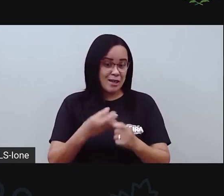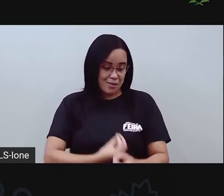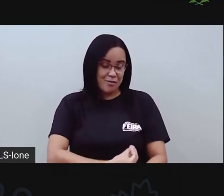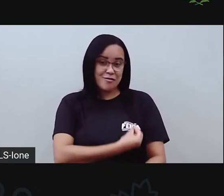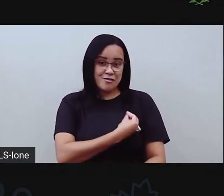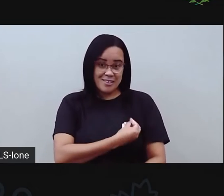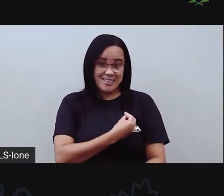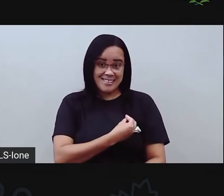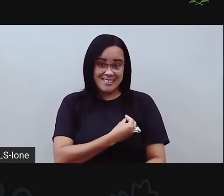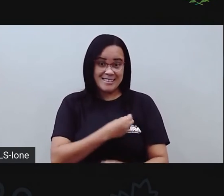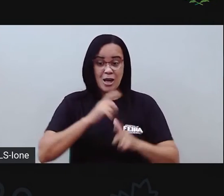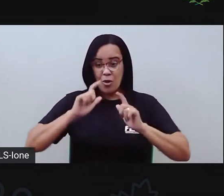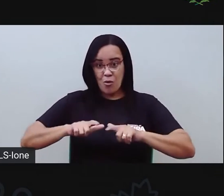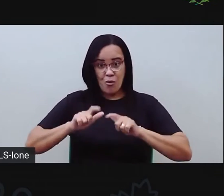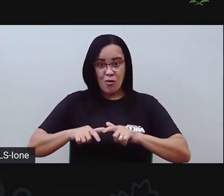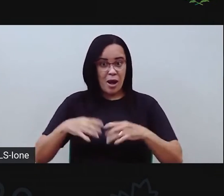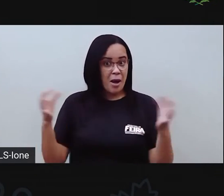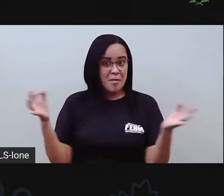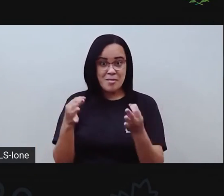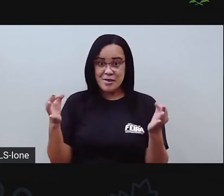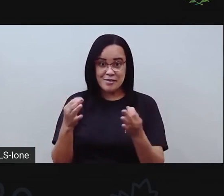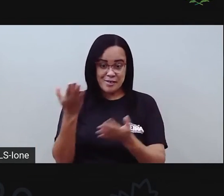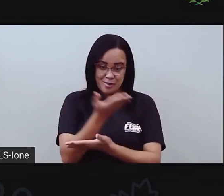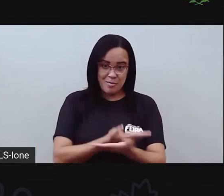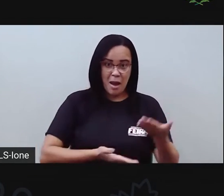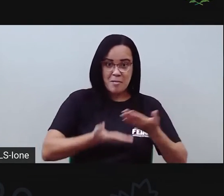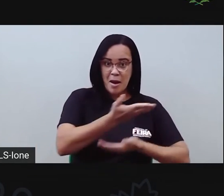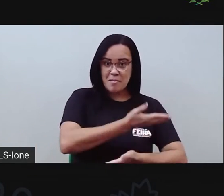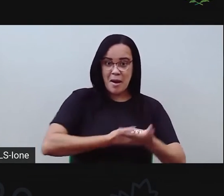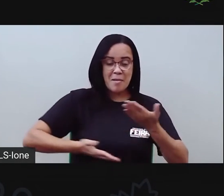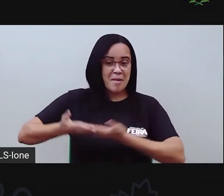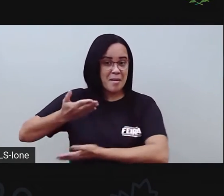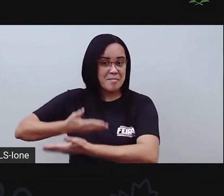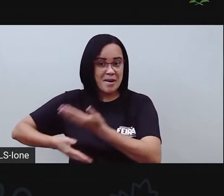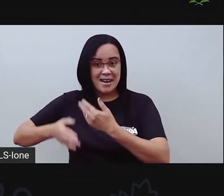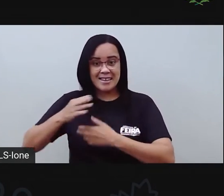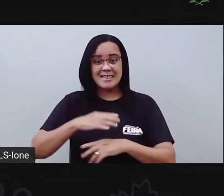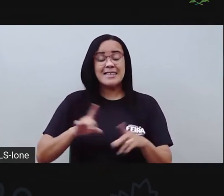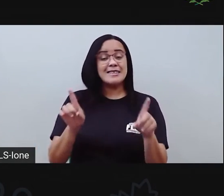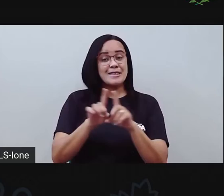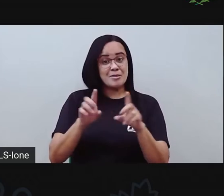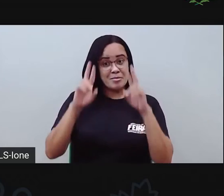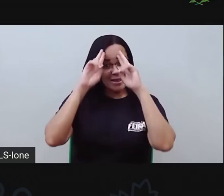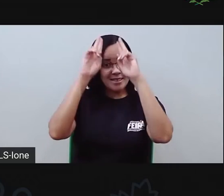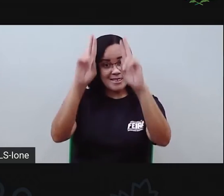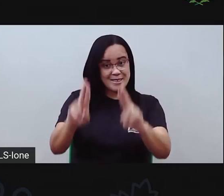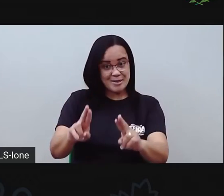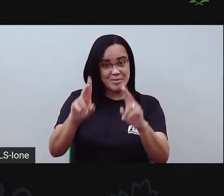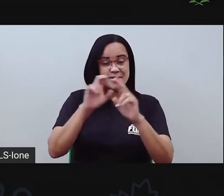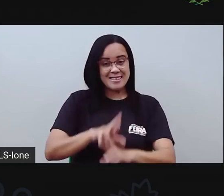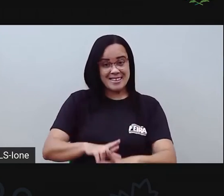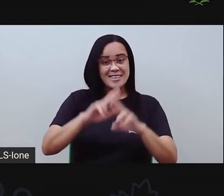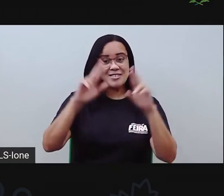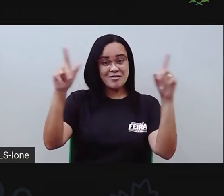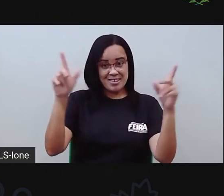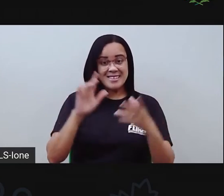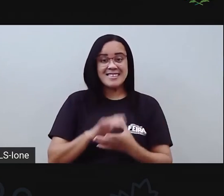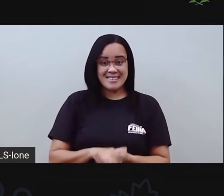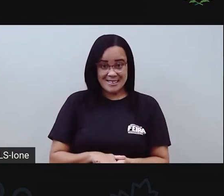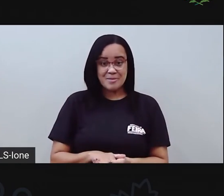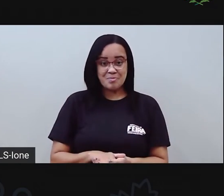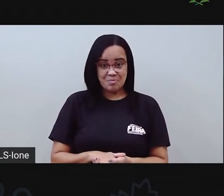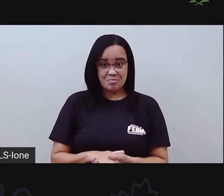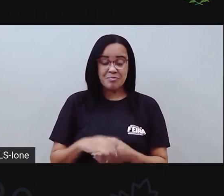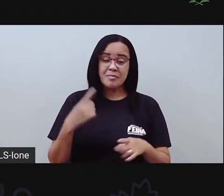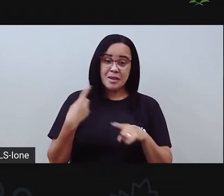na escola vão chegar crianças com famílias totalmente diferentes, né? Crianças que vieram de outros lugares, como a